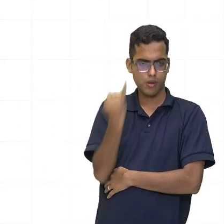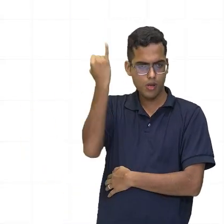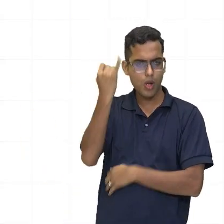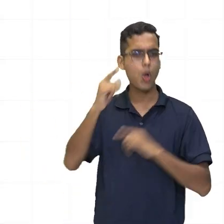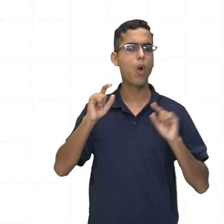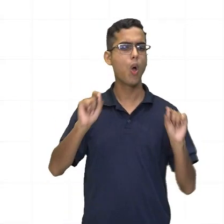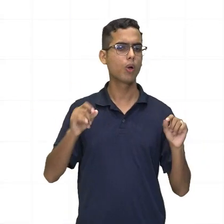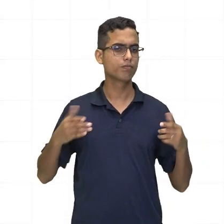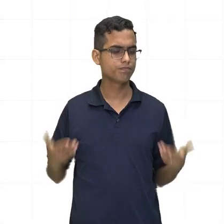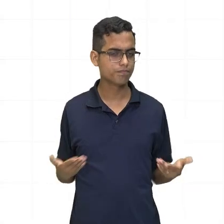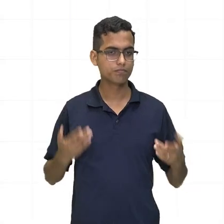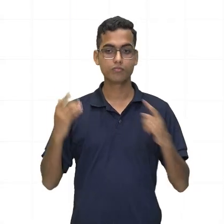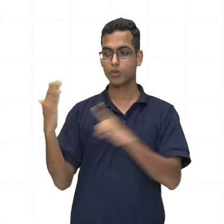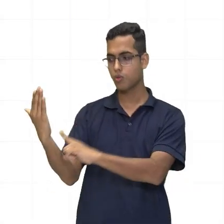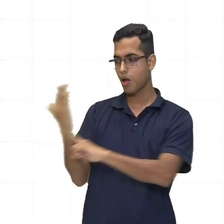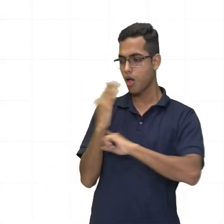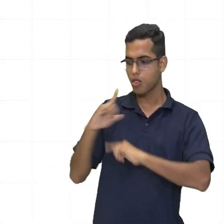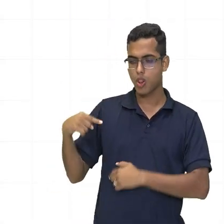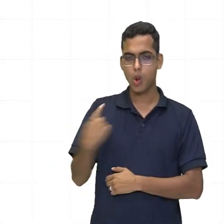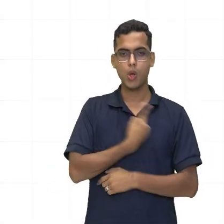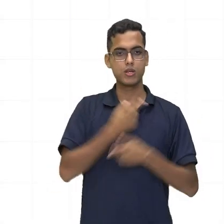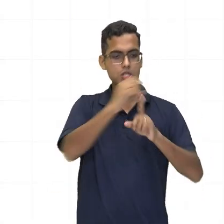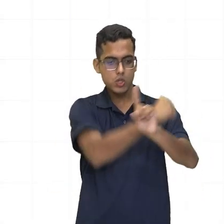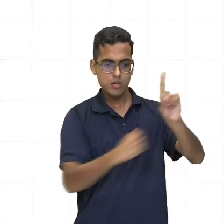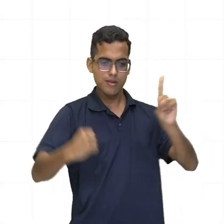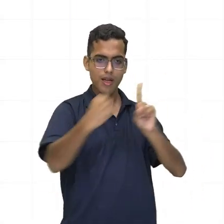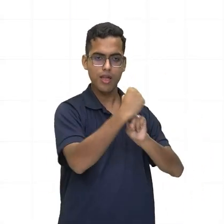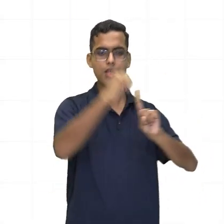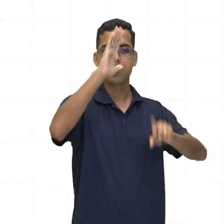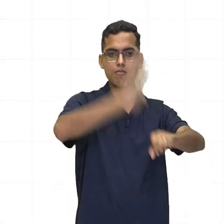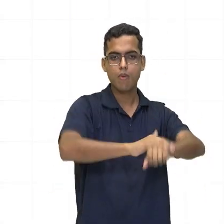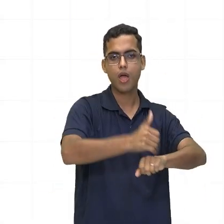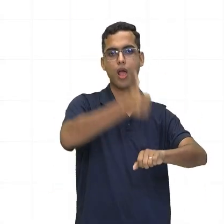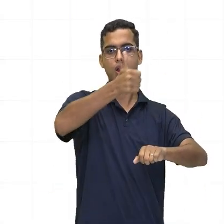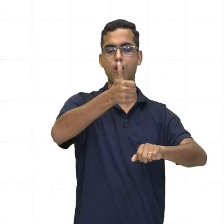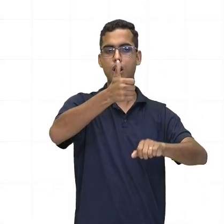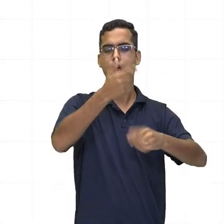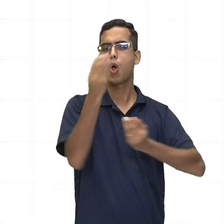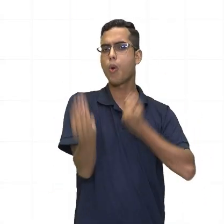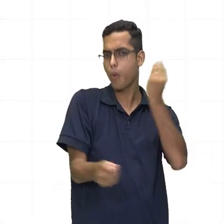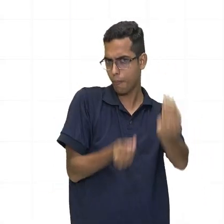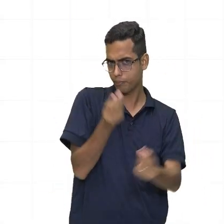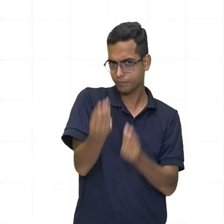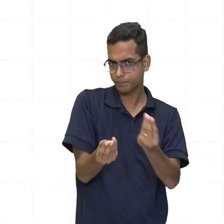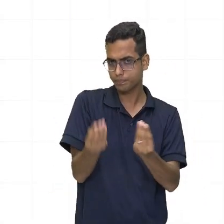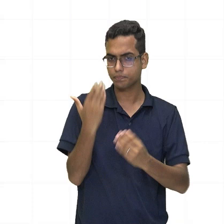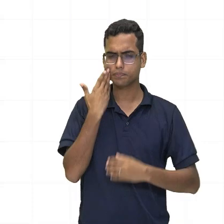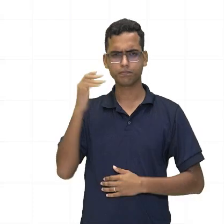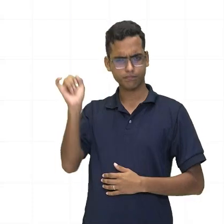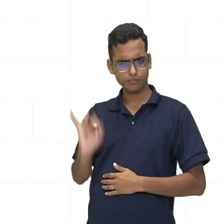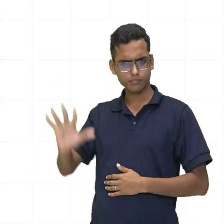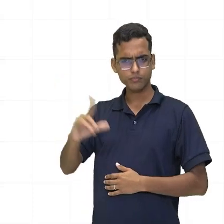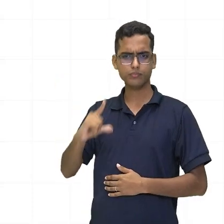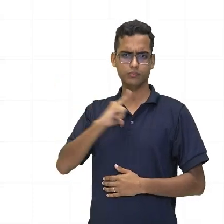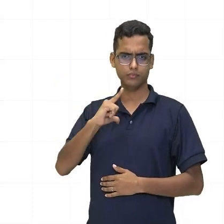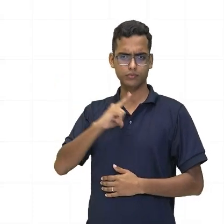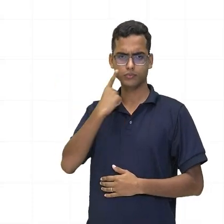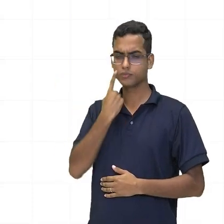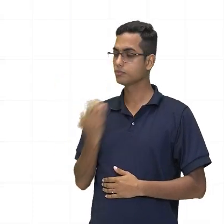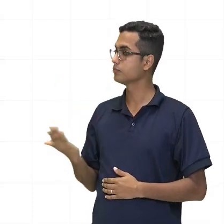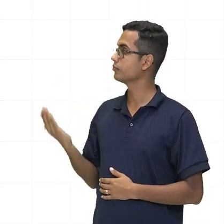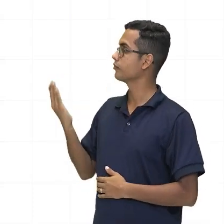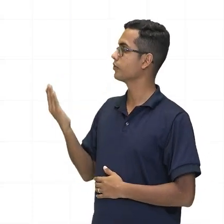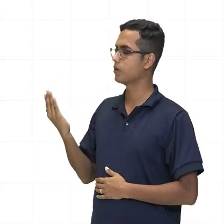que pode nos ajudar a melhorar essa situação. Tem a imagem que nós colocamos aí, a imagem de